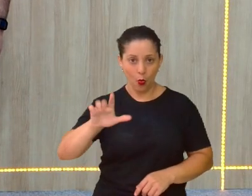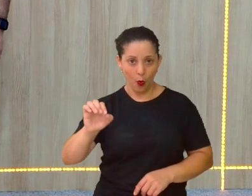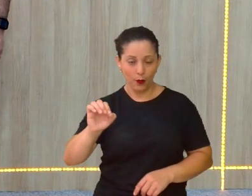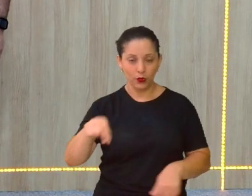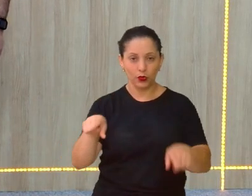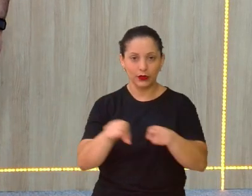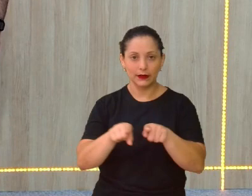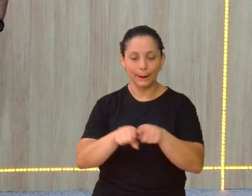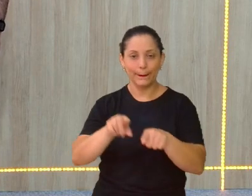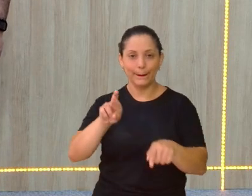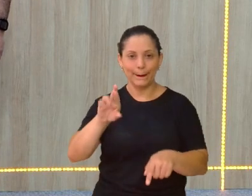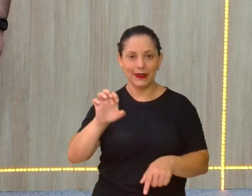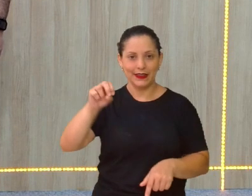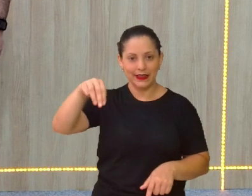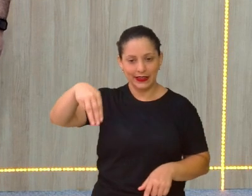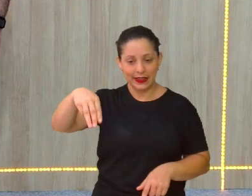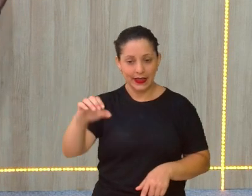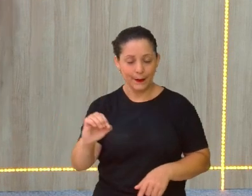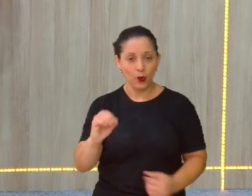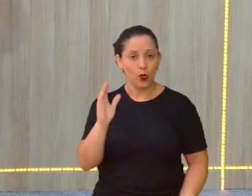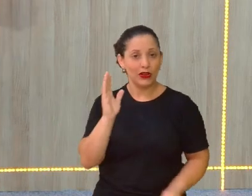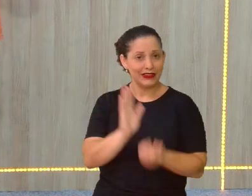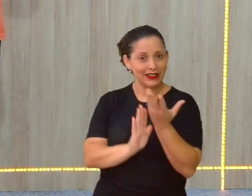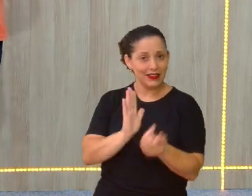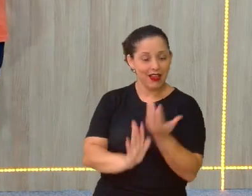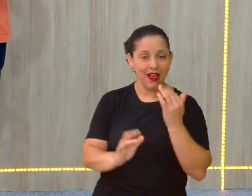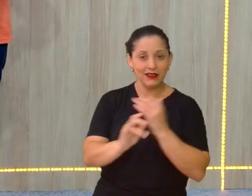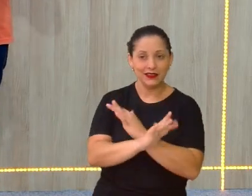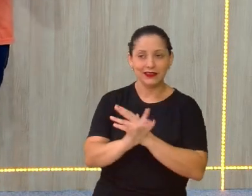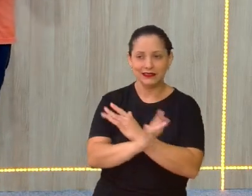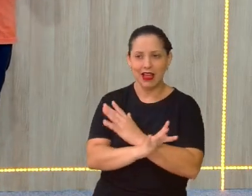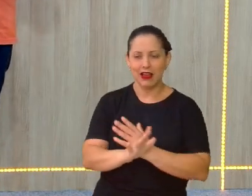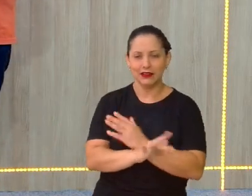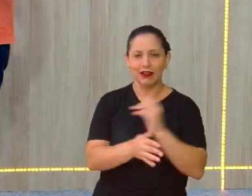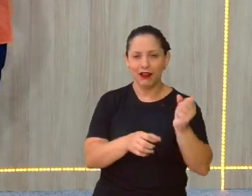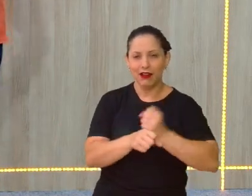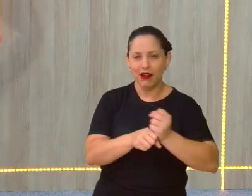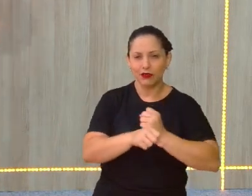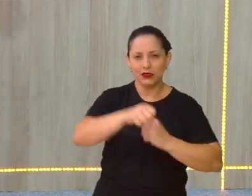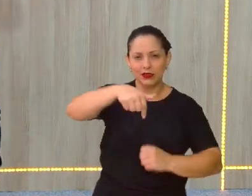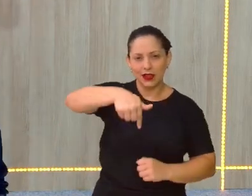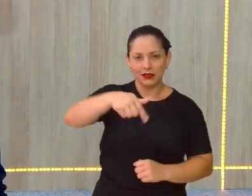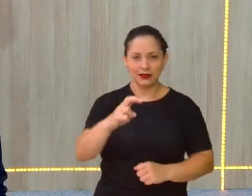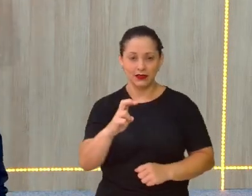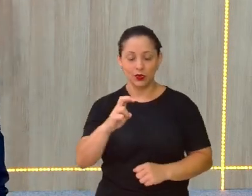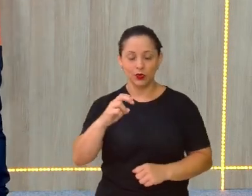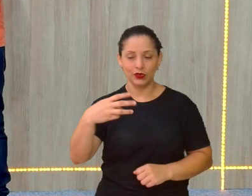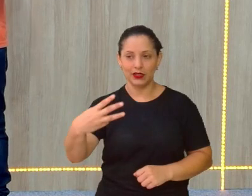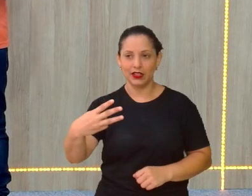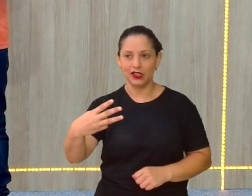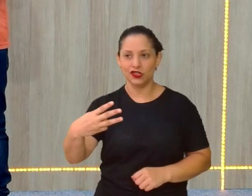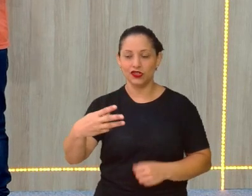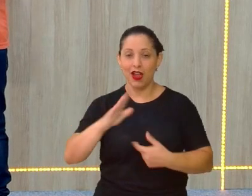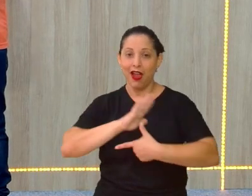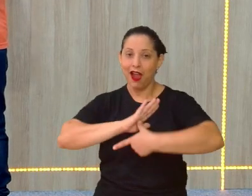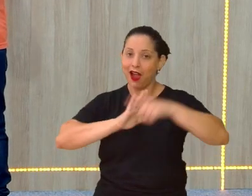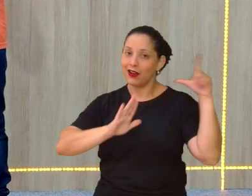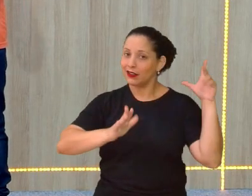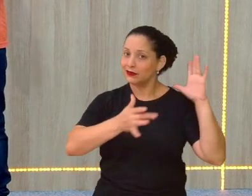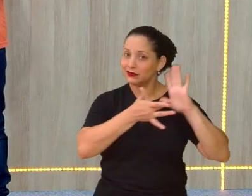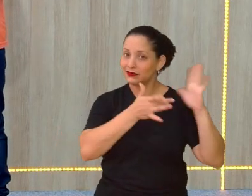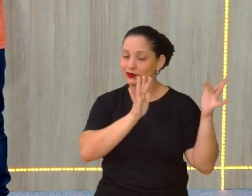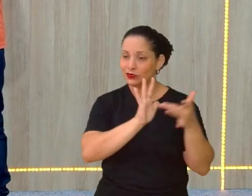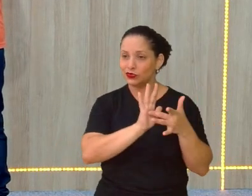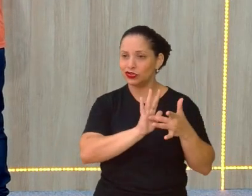em 753 a.C. E ao longo do processo, Roma, depois, né, ela vai evoluir ali na